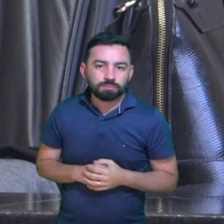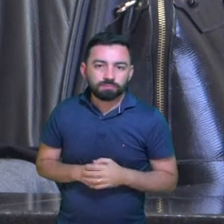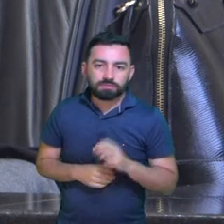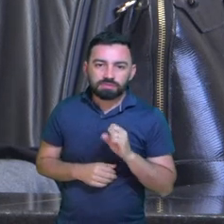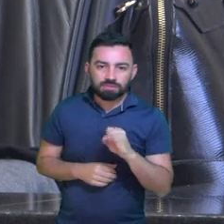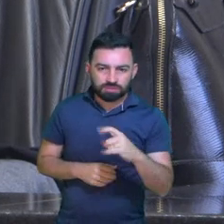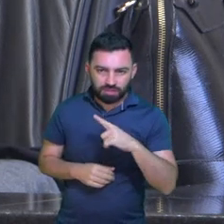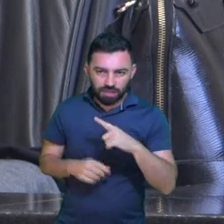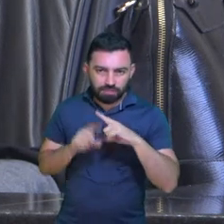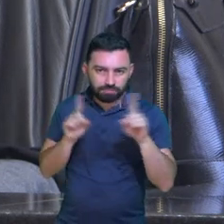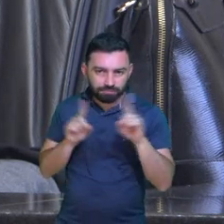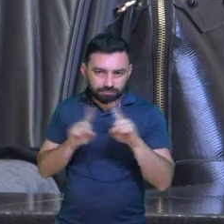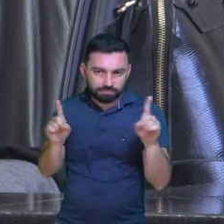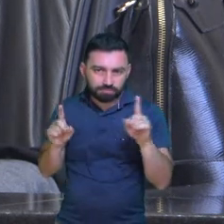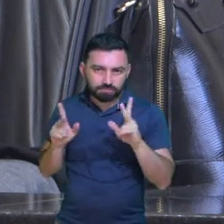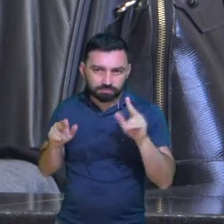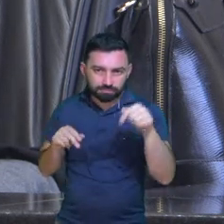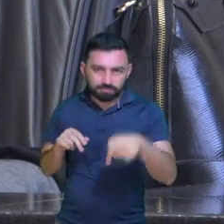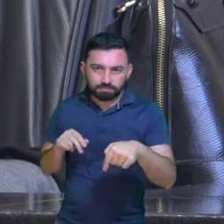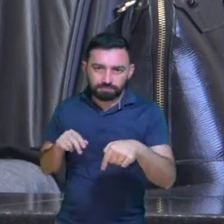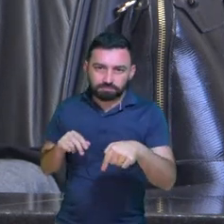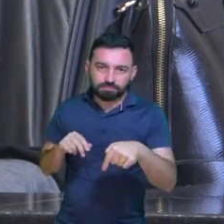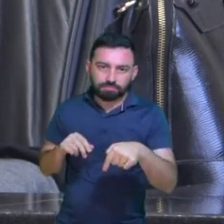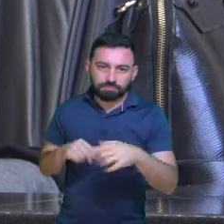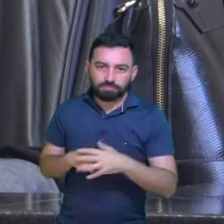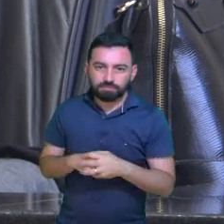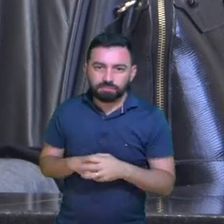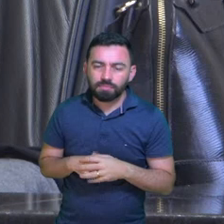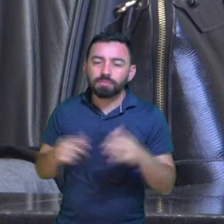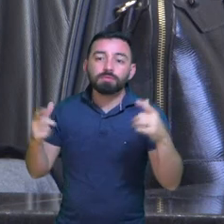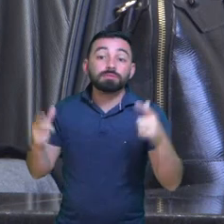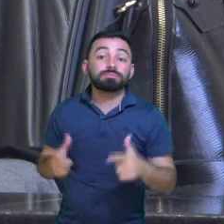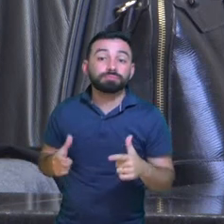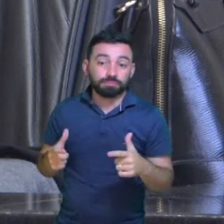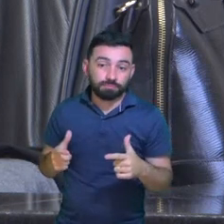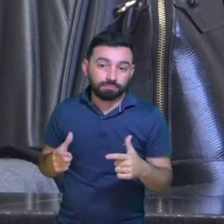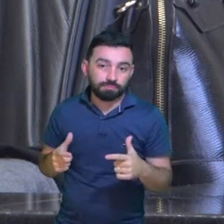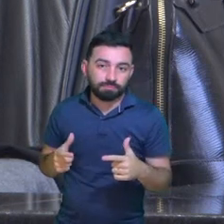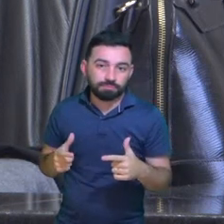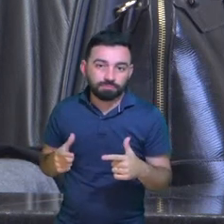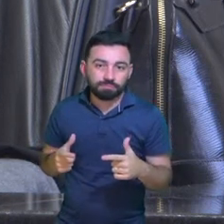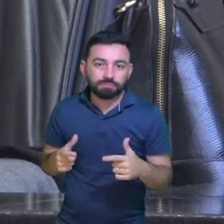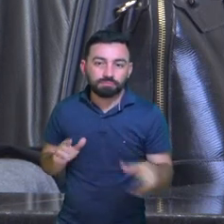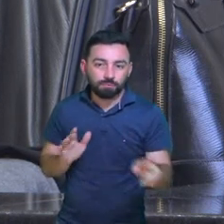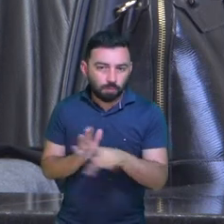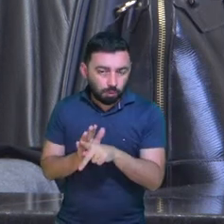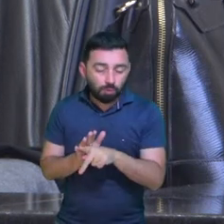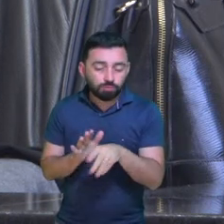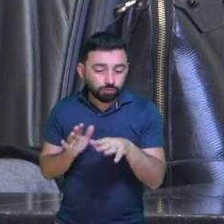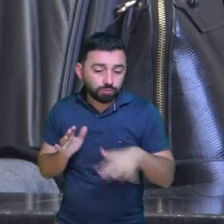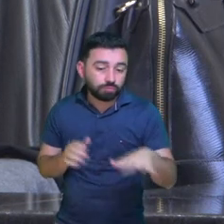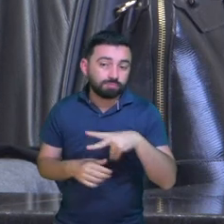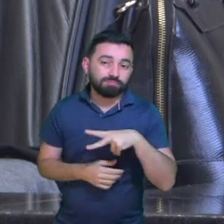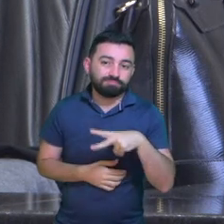tem crítica como a gente tem da onde vem vem do setor